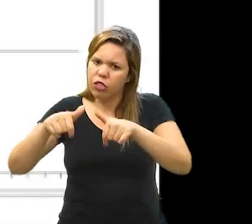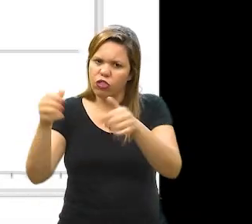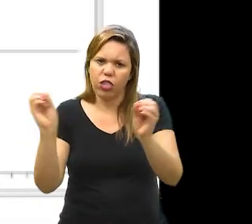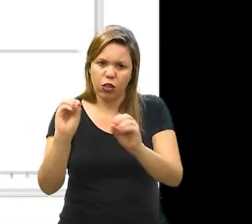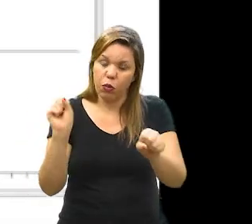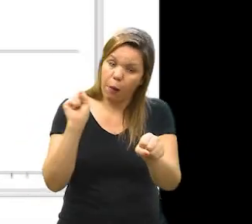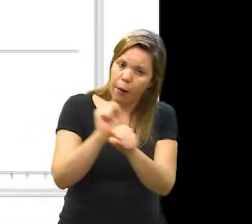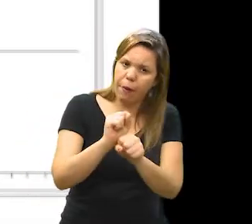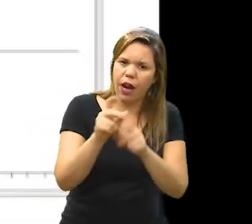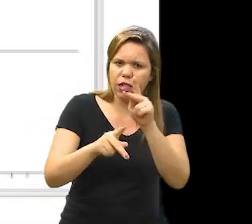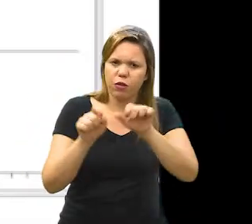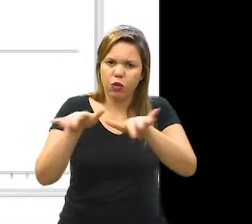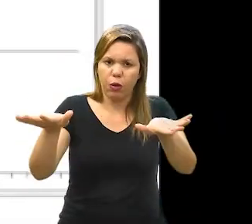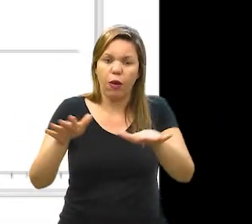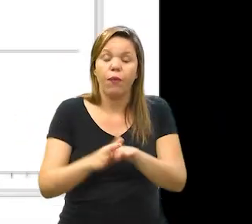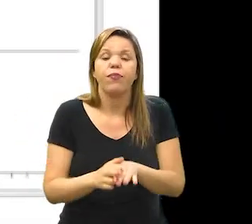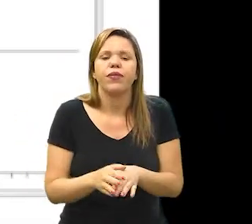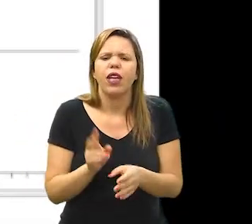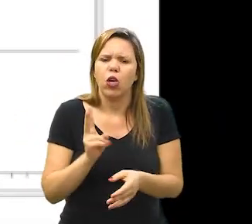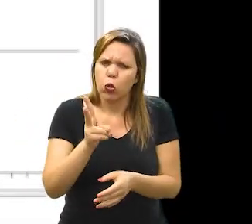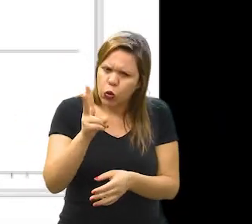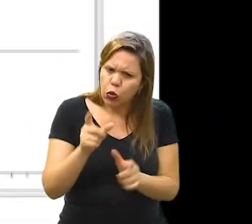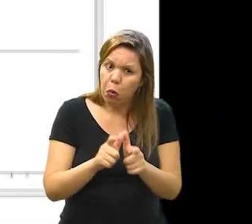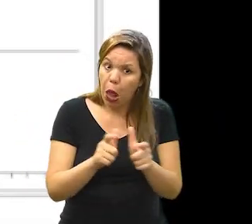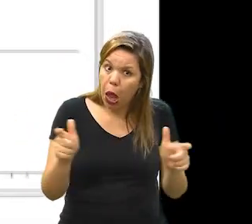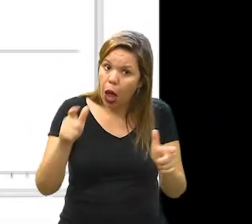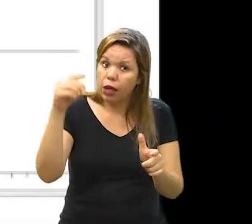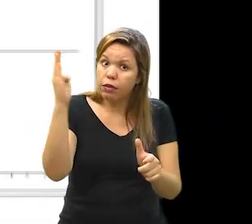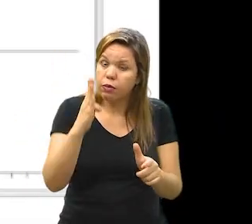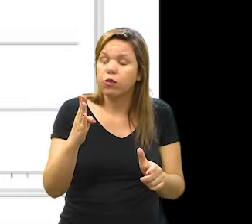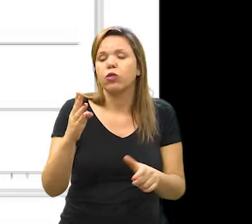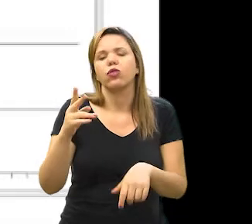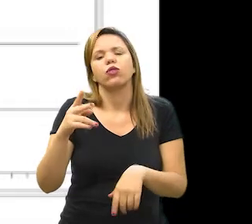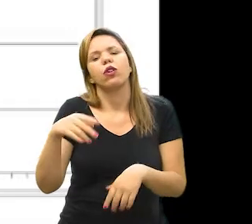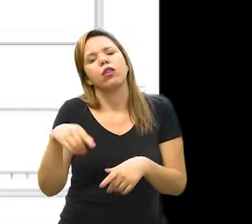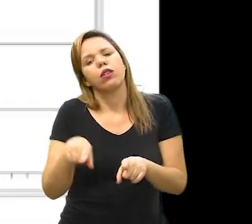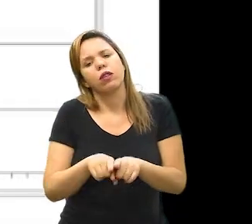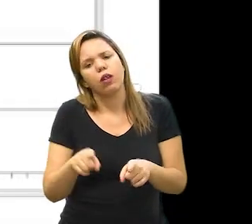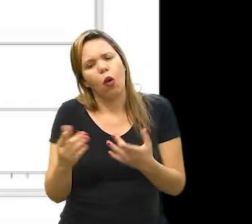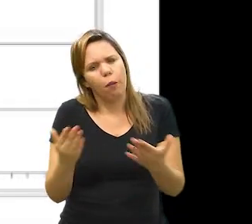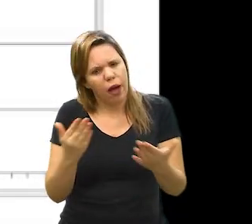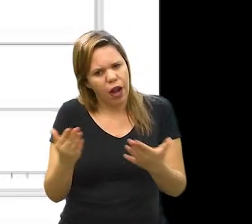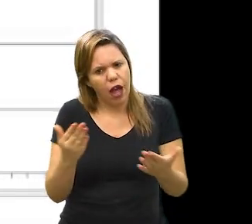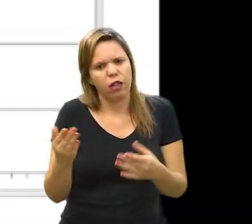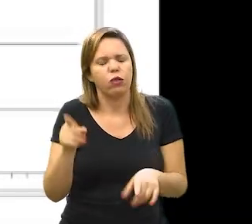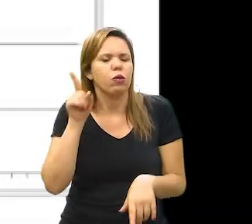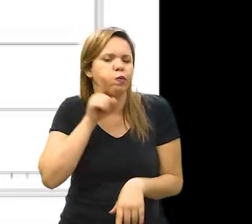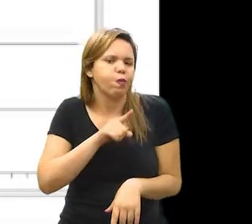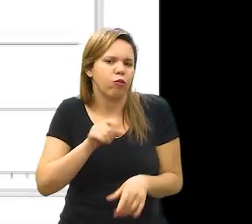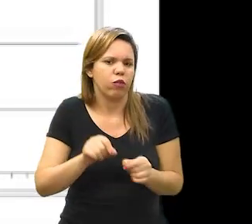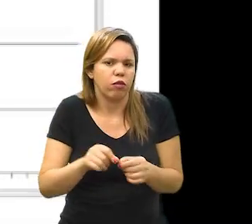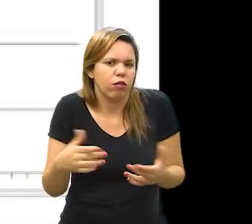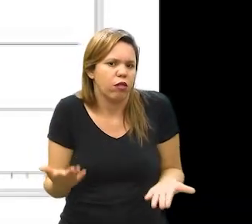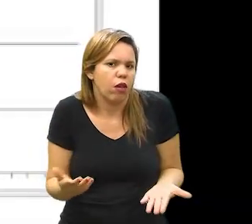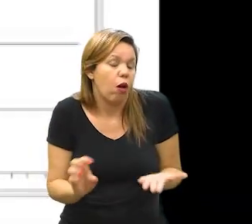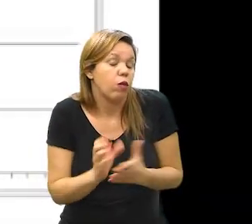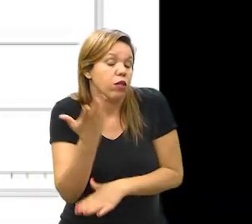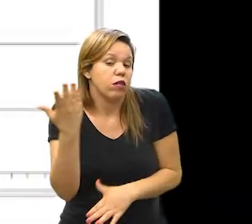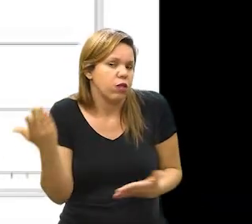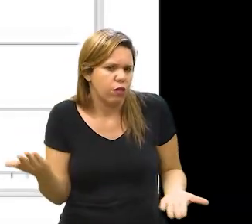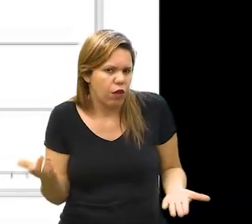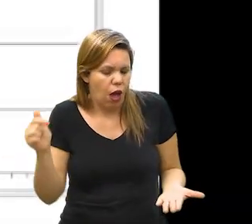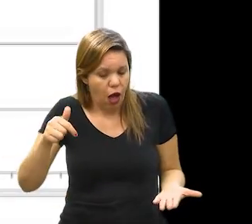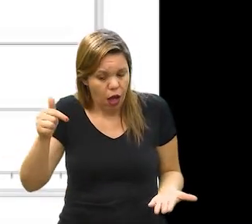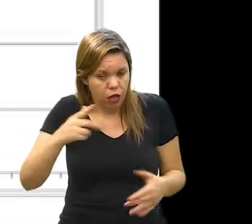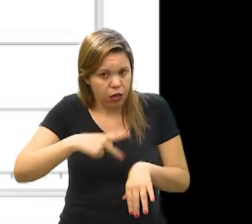deles continuou subindo bem próximo à linha azul. Isso seria uma ótima maneira de representar o que teria acontecido com o Brasil